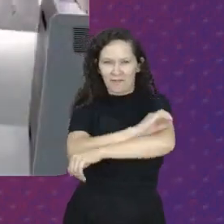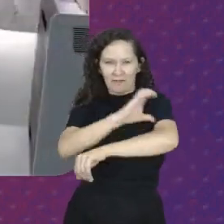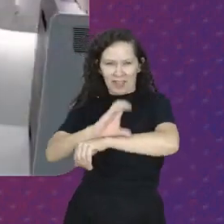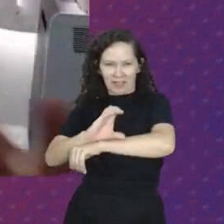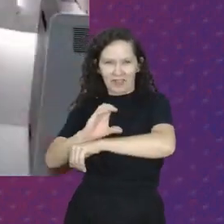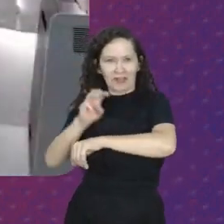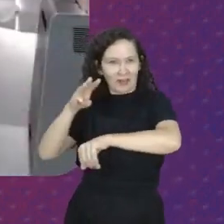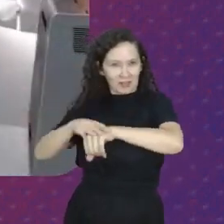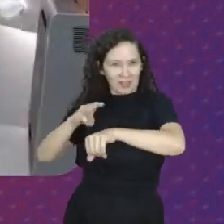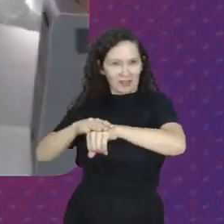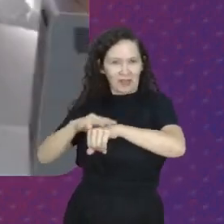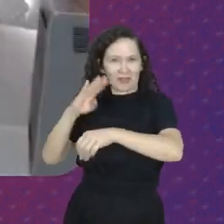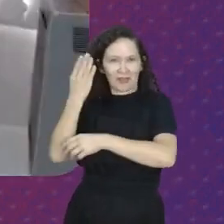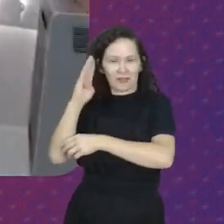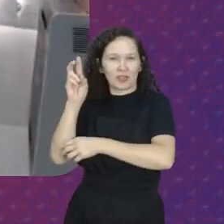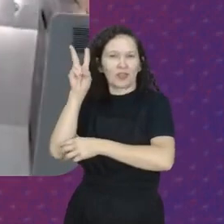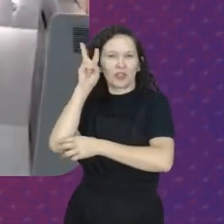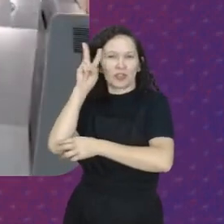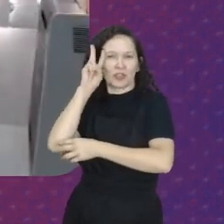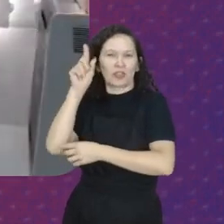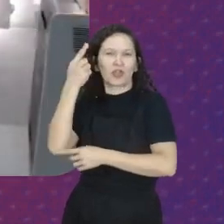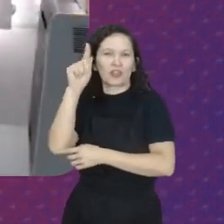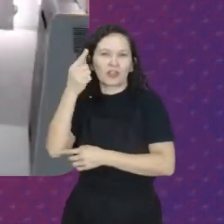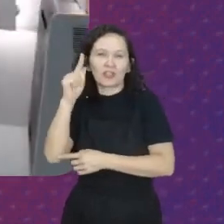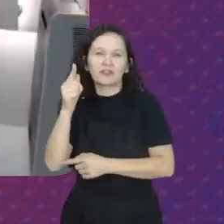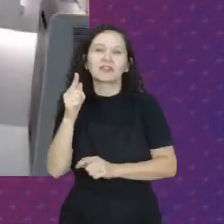né, história, geografia,